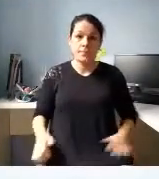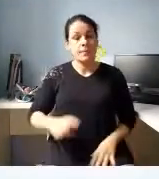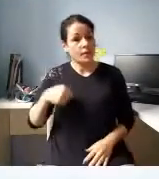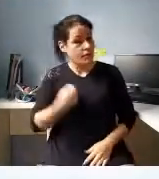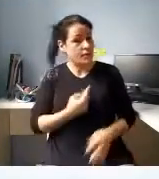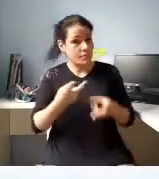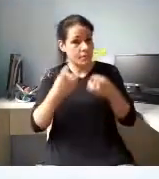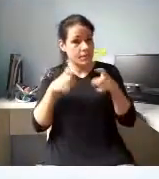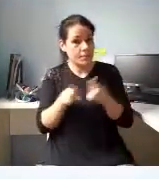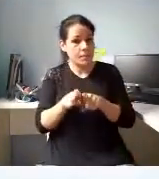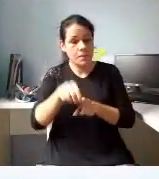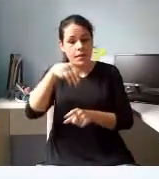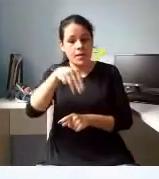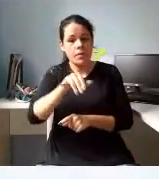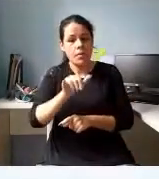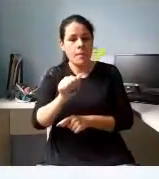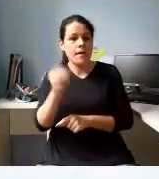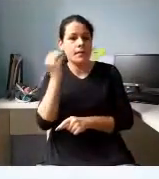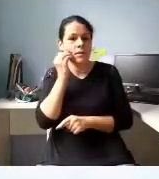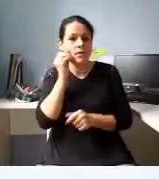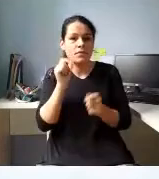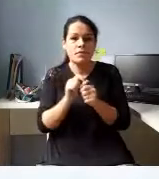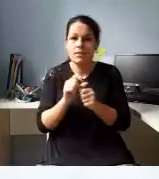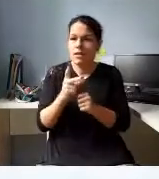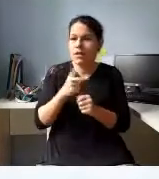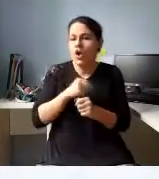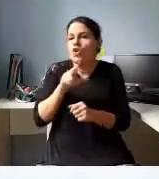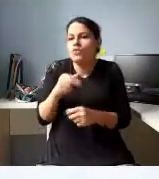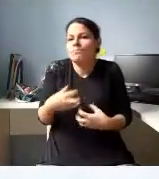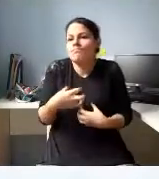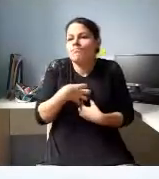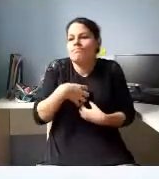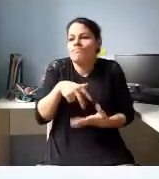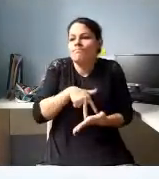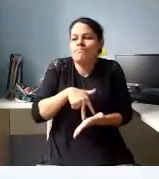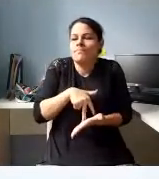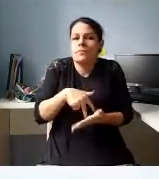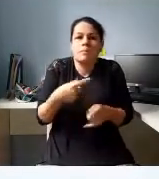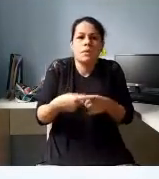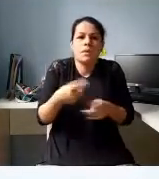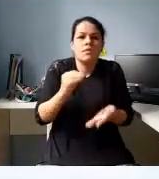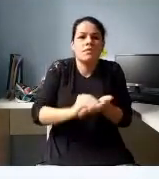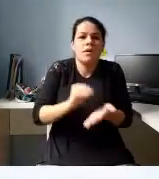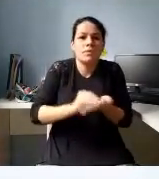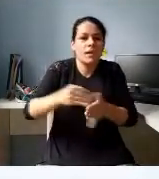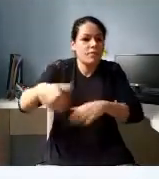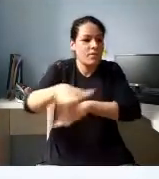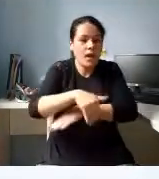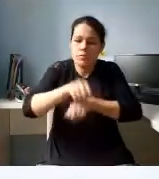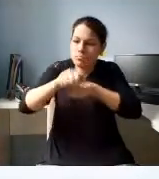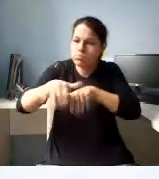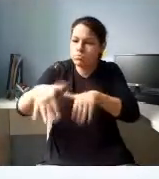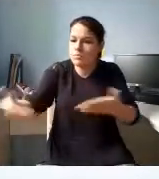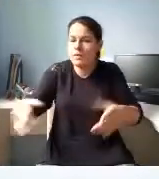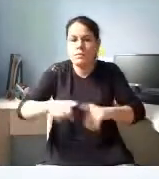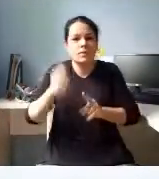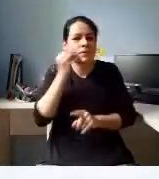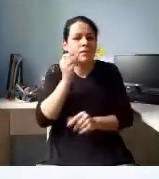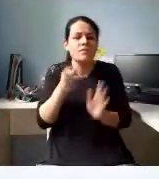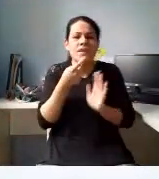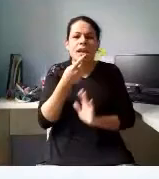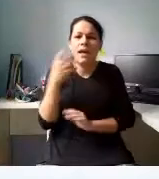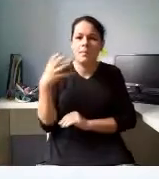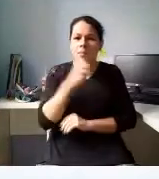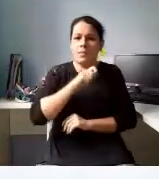Maia ele tentou, né, nunca se sentiu à vontade e seguro, porque disse que faltavam as ruas. Até queria falar, eu queria falar rapidamente sobre